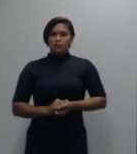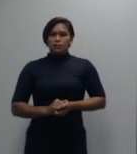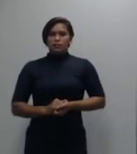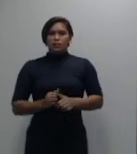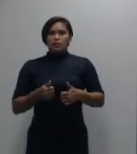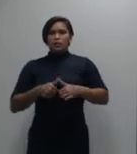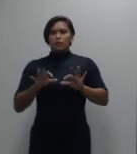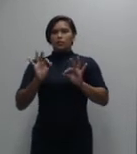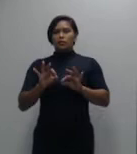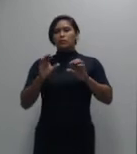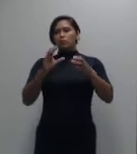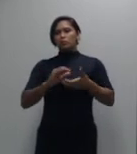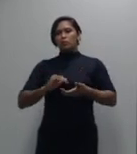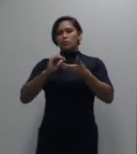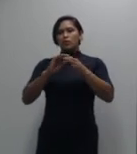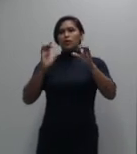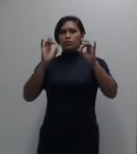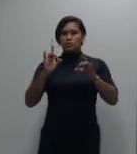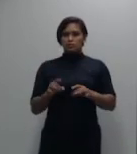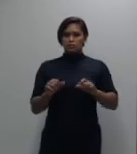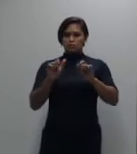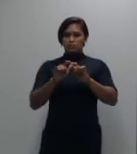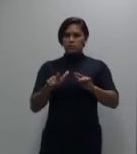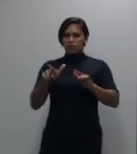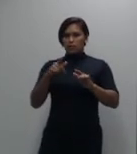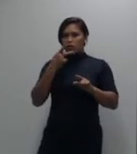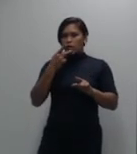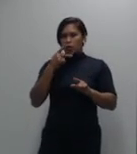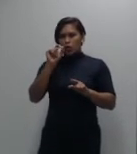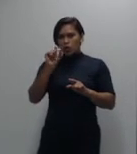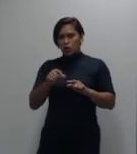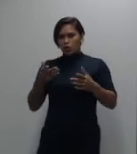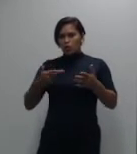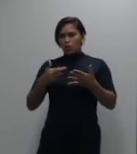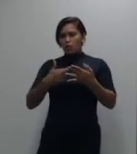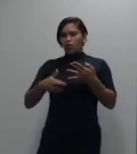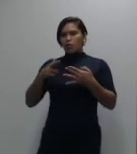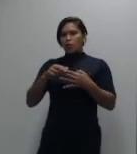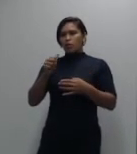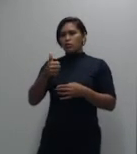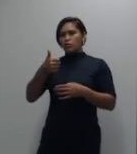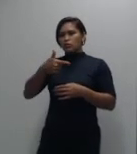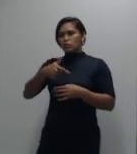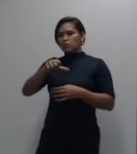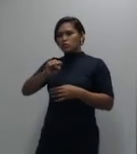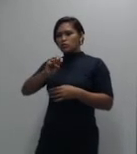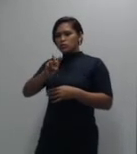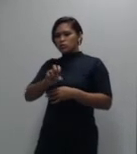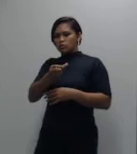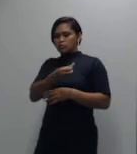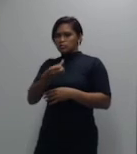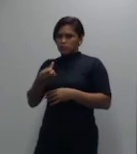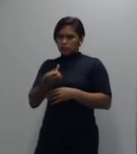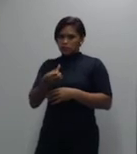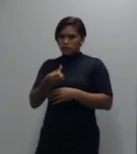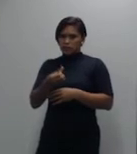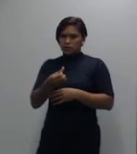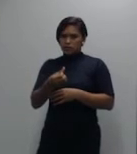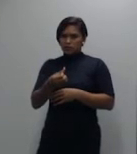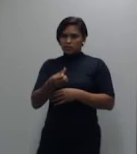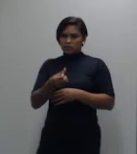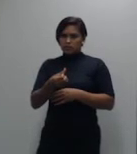corpo especial no precedente citado comparar de irmão resp um 208 56 é